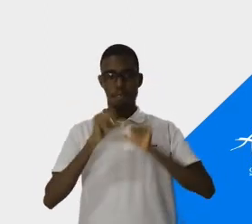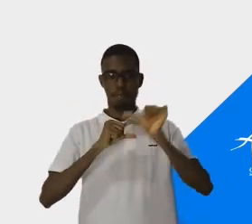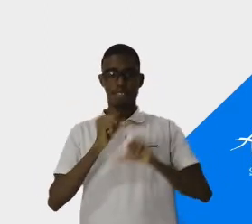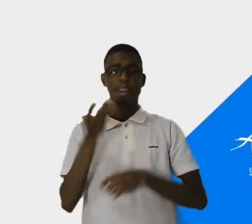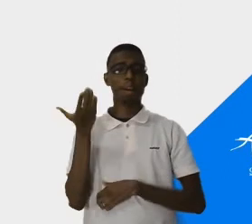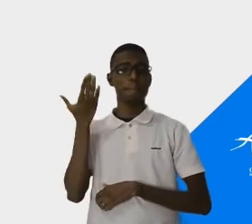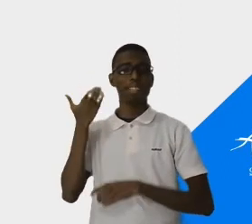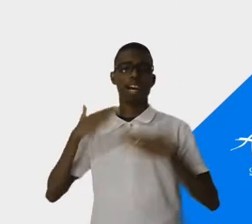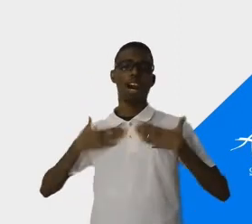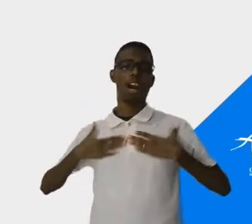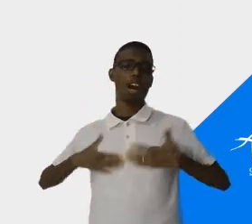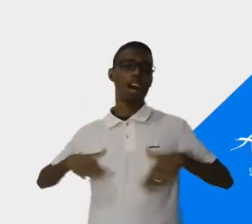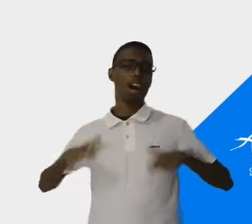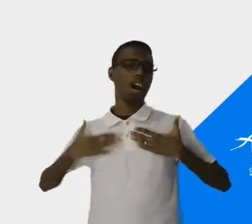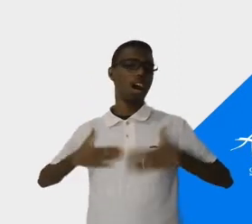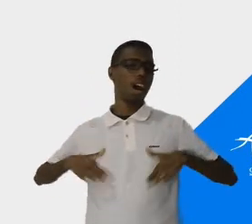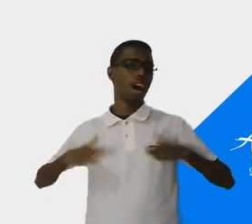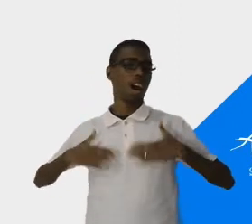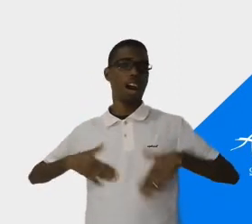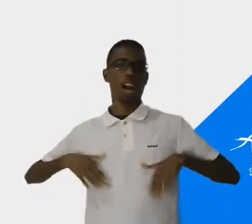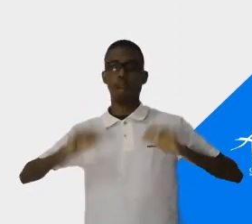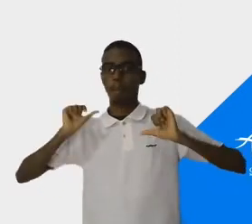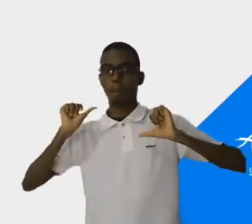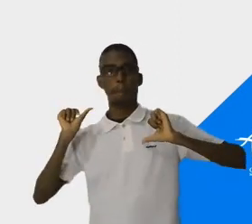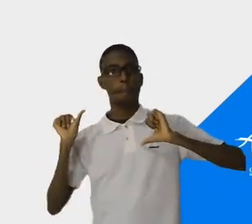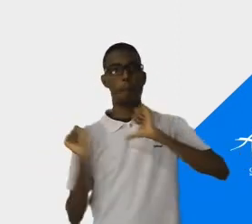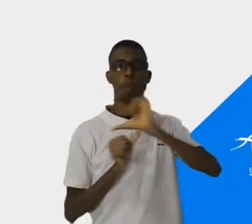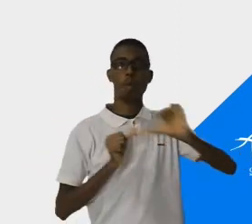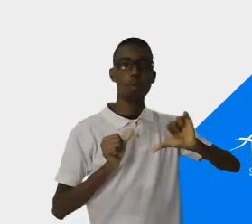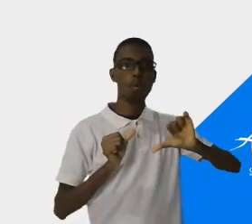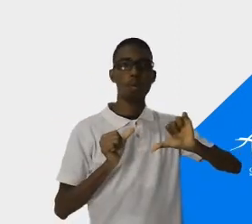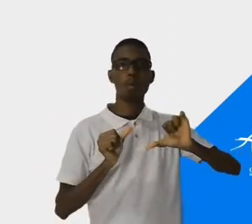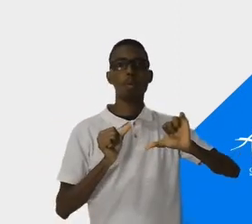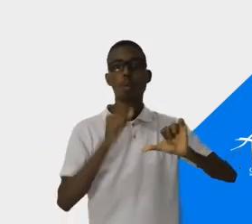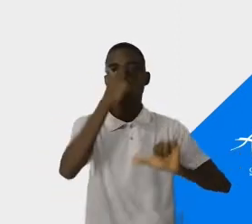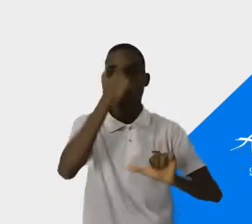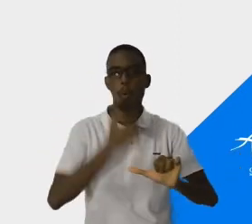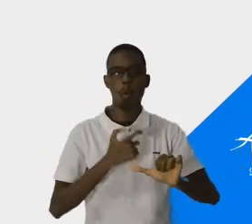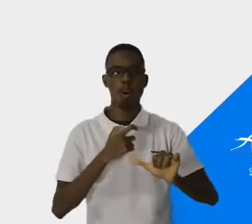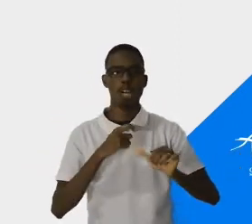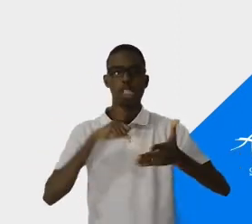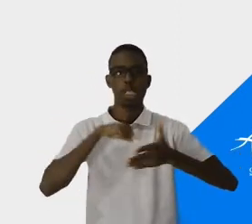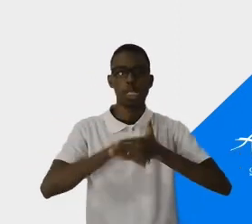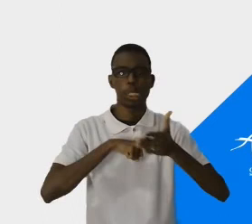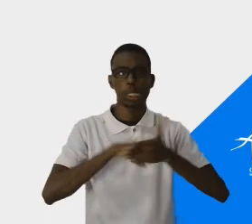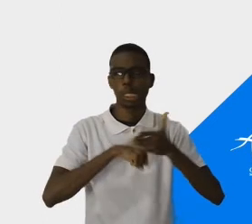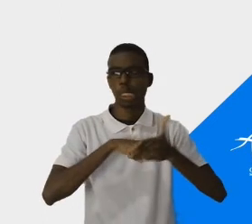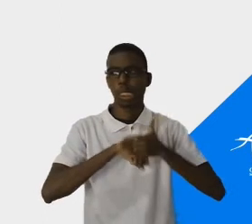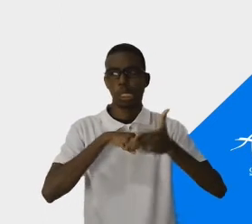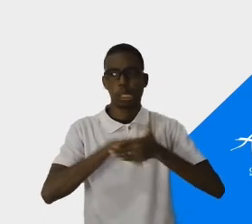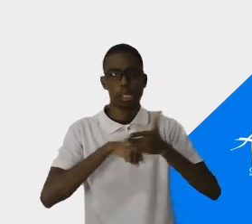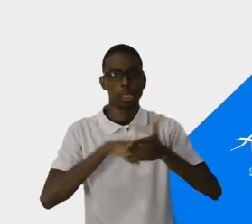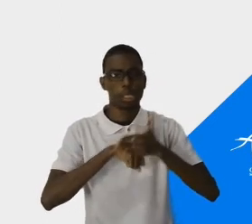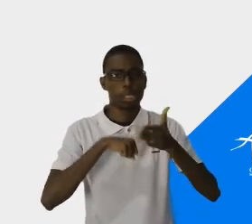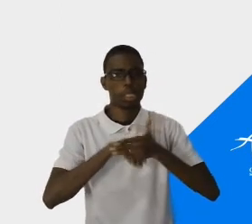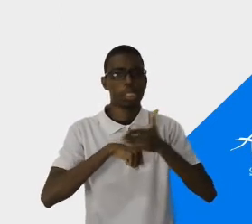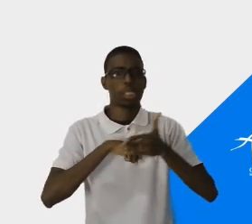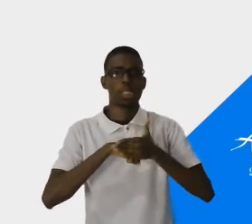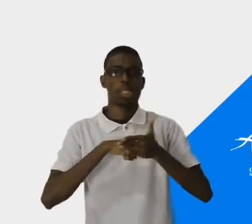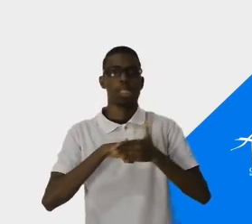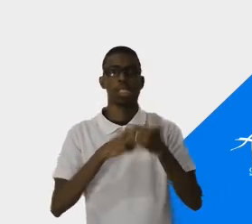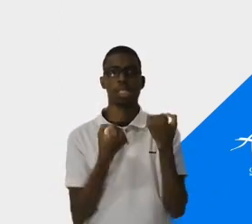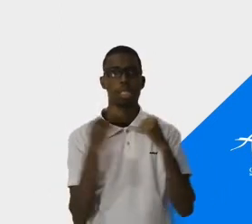tranquila, para ser uma pessoa agressiva, impulsiva, por exemplo. Então,